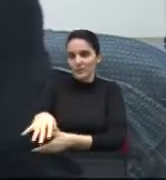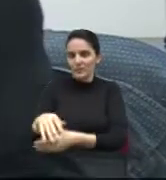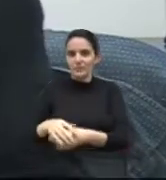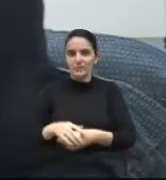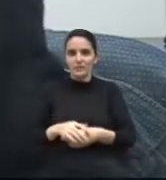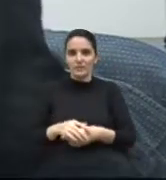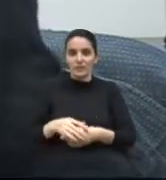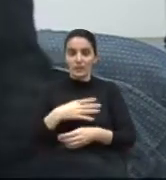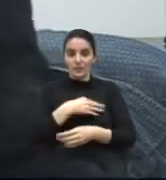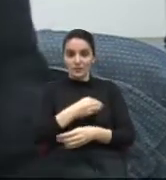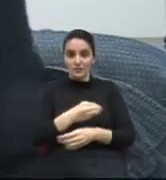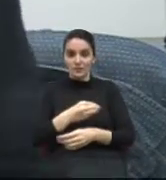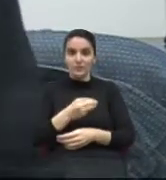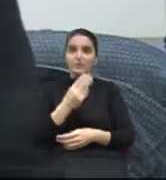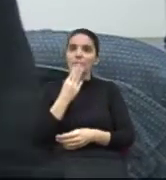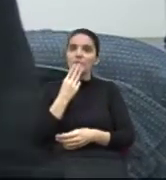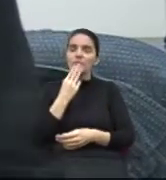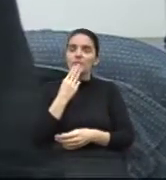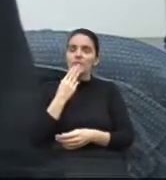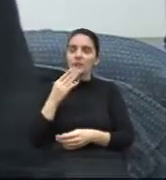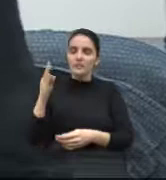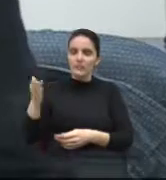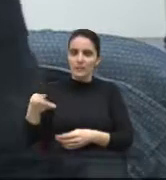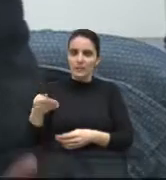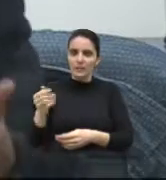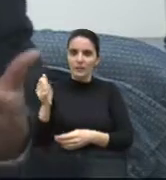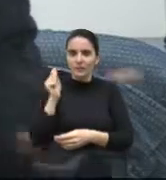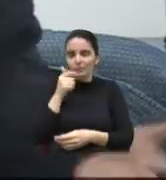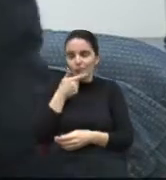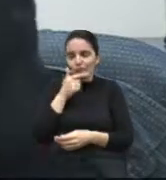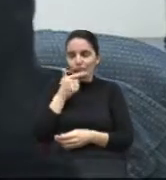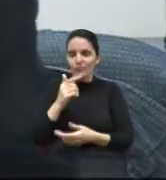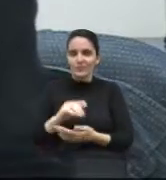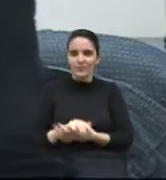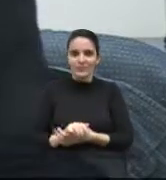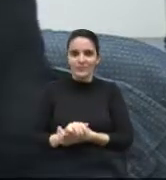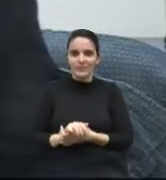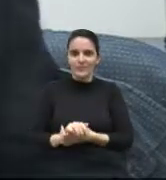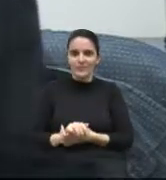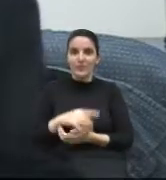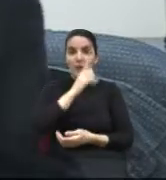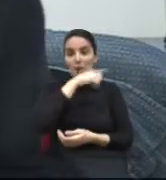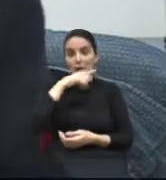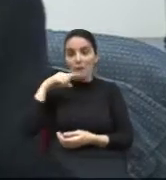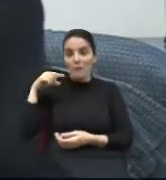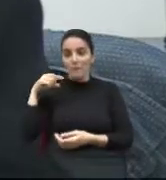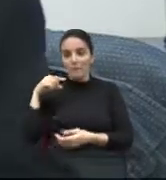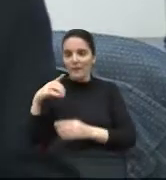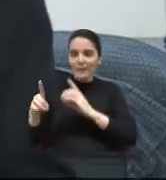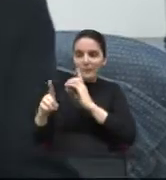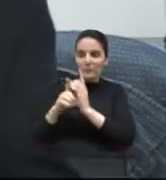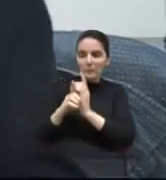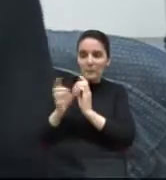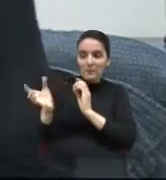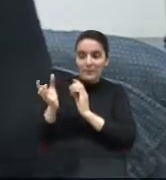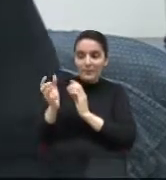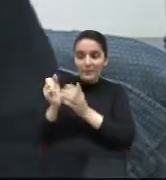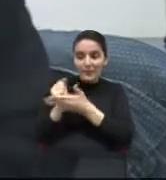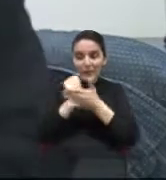de um sorriso peculiar. Doutora Mayra, quando o encontra, quer levar para casa, mas é meu.